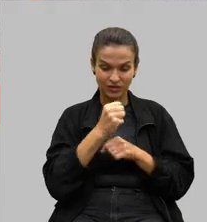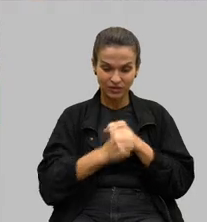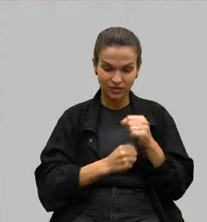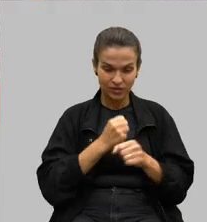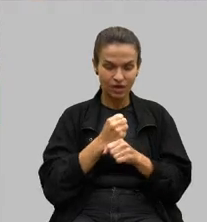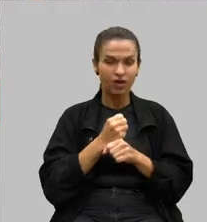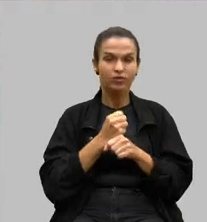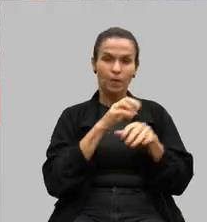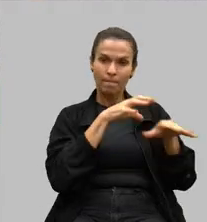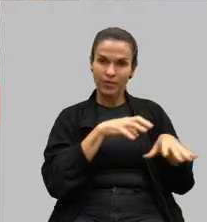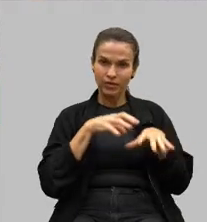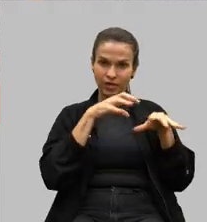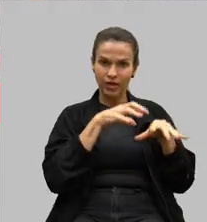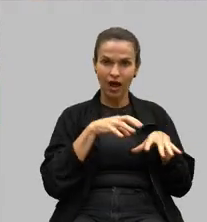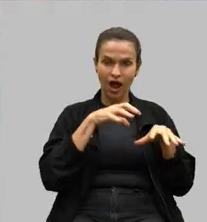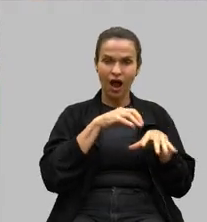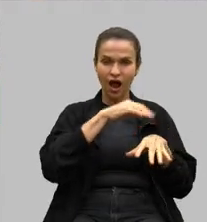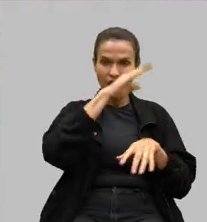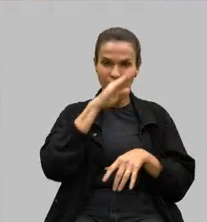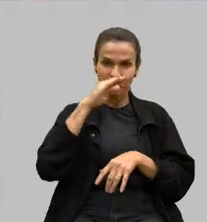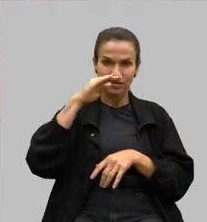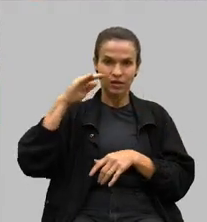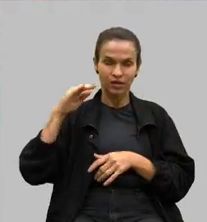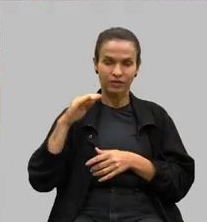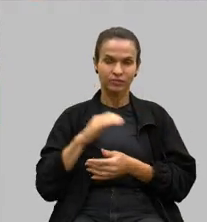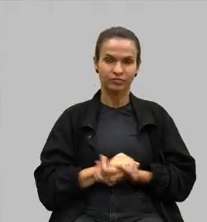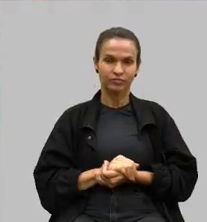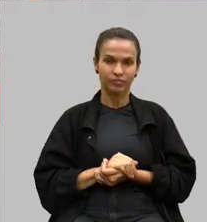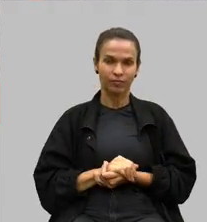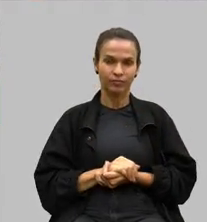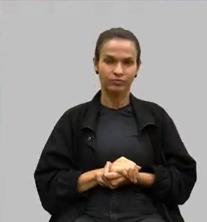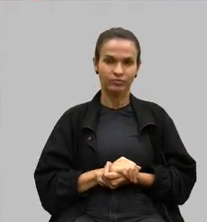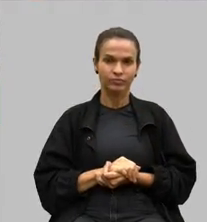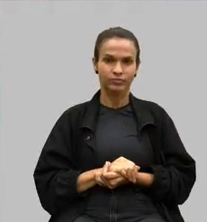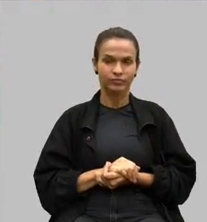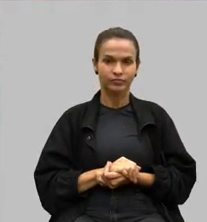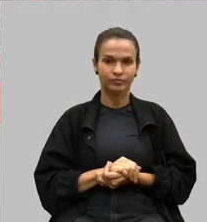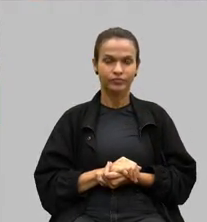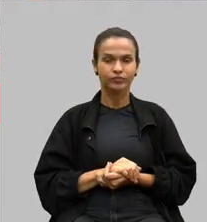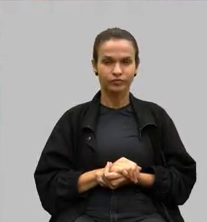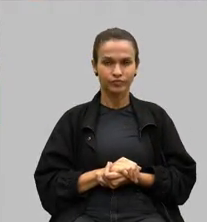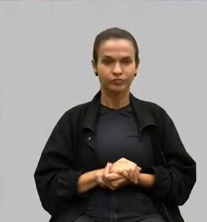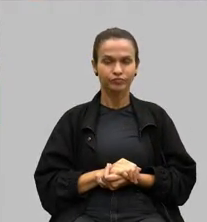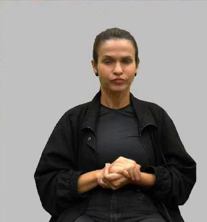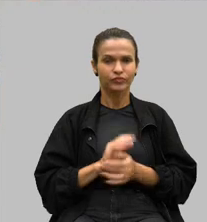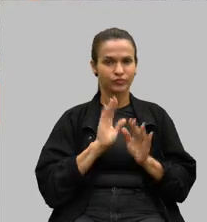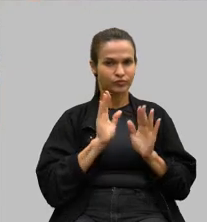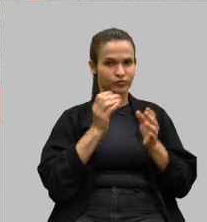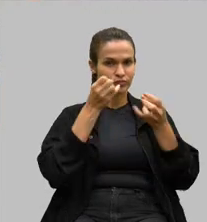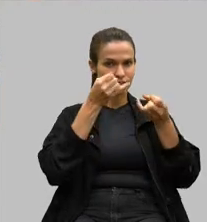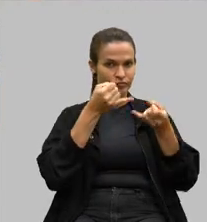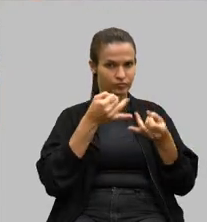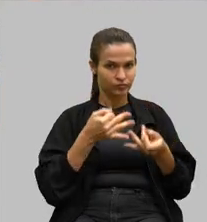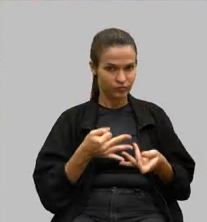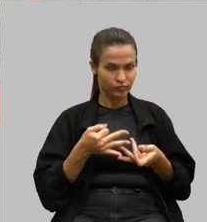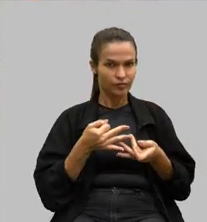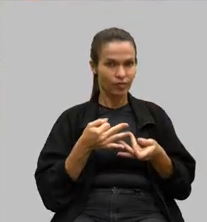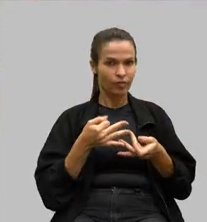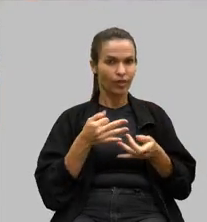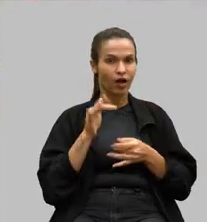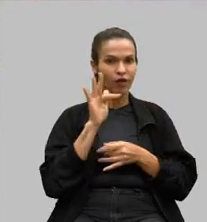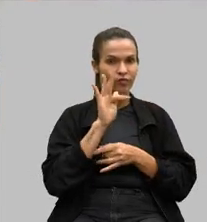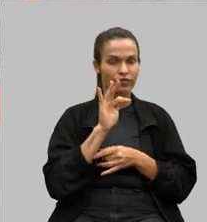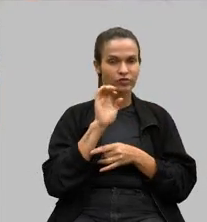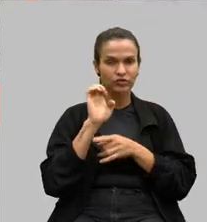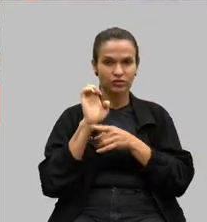Curral e a mineração da Serra do Curral eh com parecer favorável da fundação Estadual do